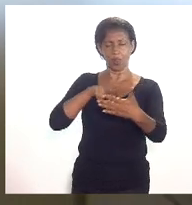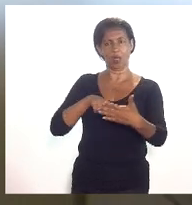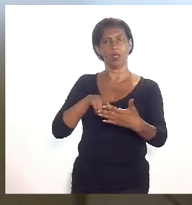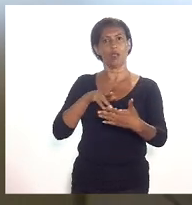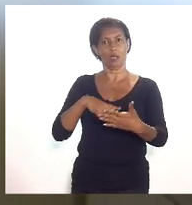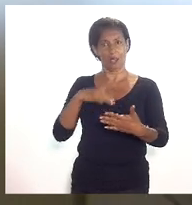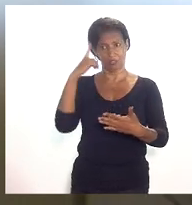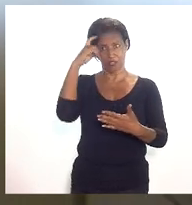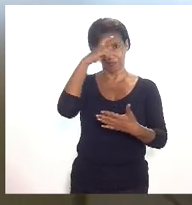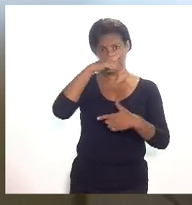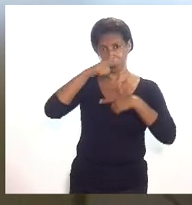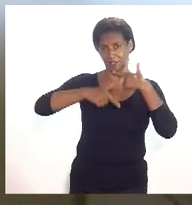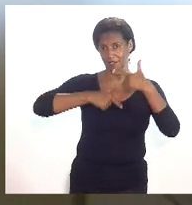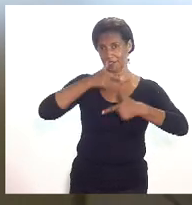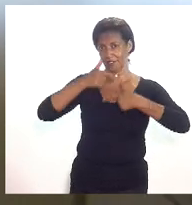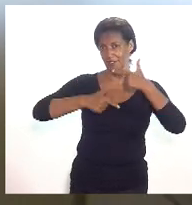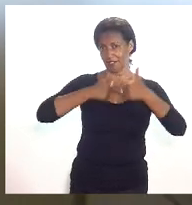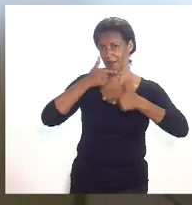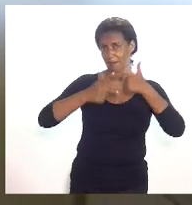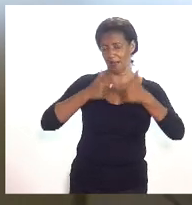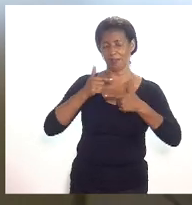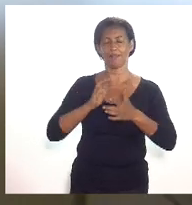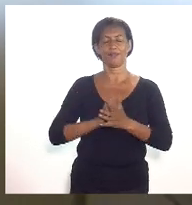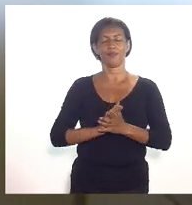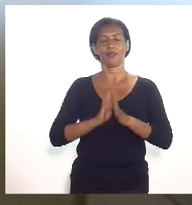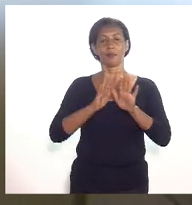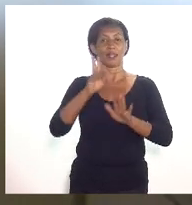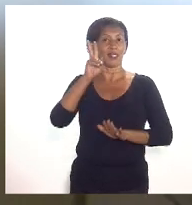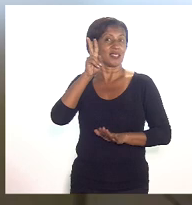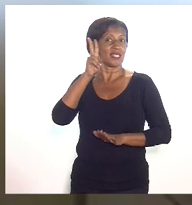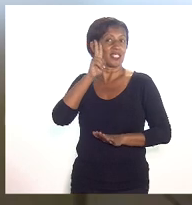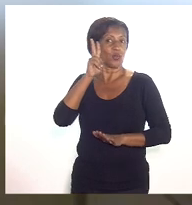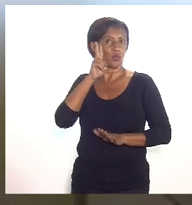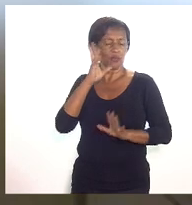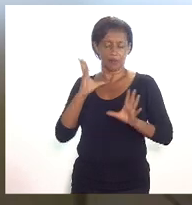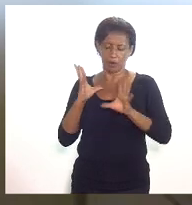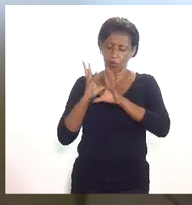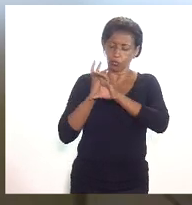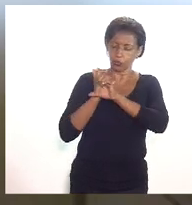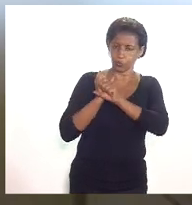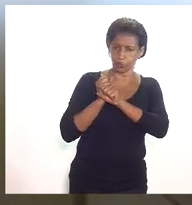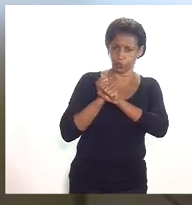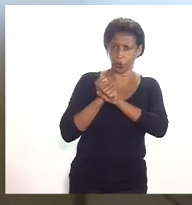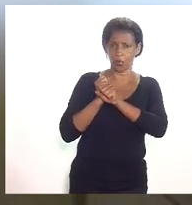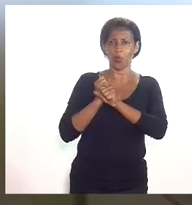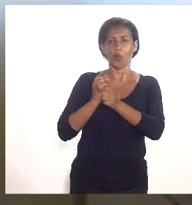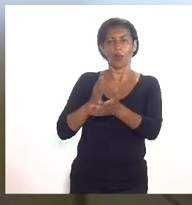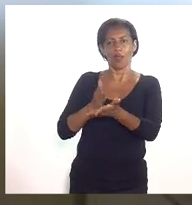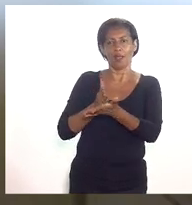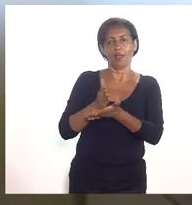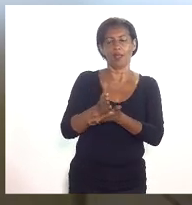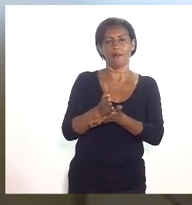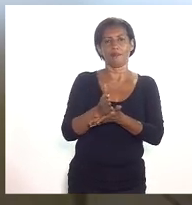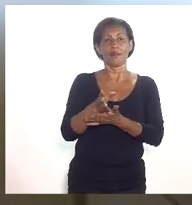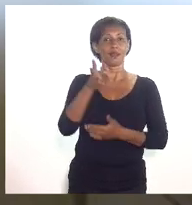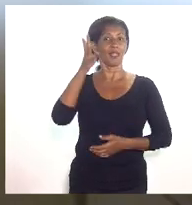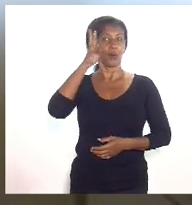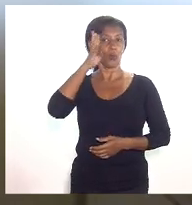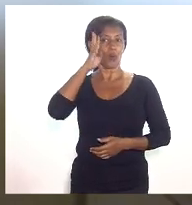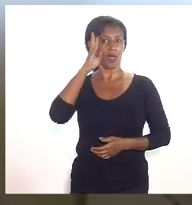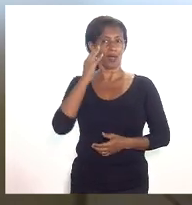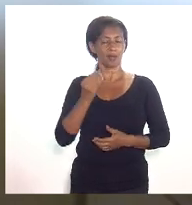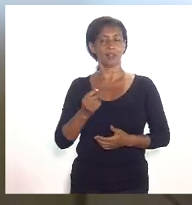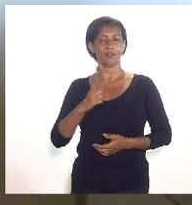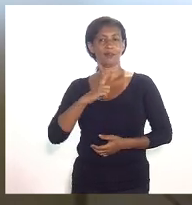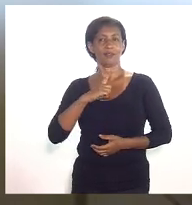obra, para na segunda-feira a gente dar entrada em tudo. Aí, na quarta-feira, tem a CCJ,